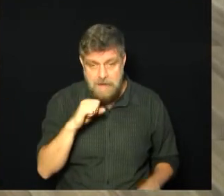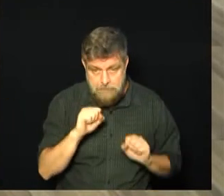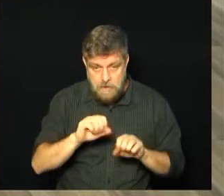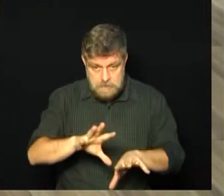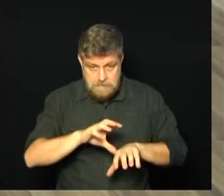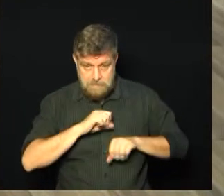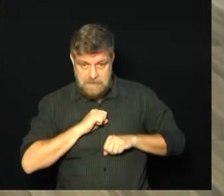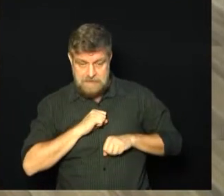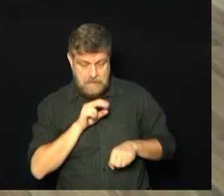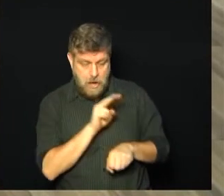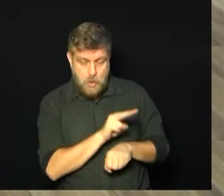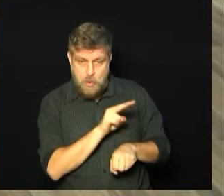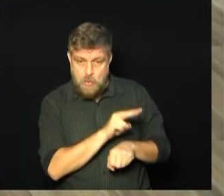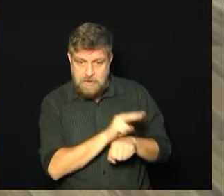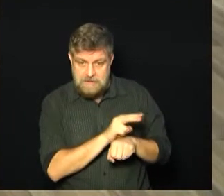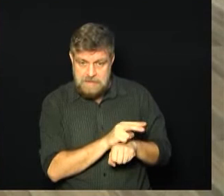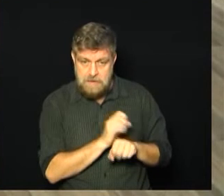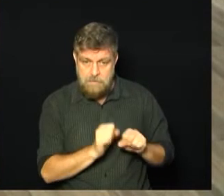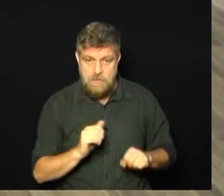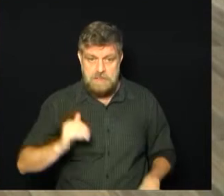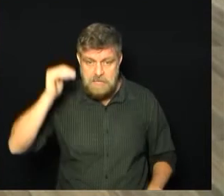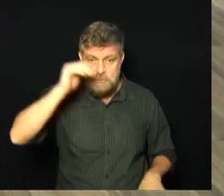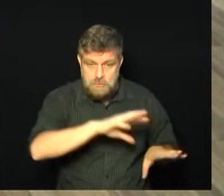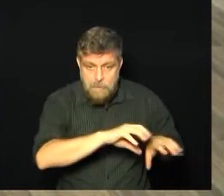criança que está ali cuidando da criancinha, pode também pegar?